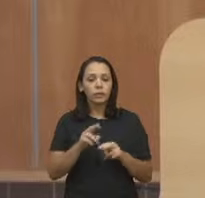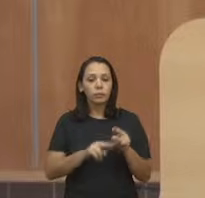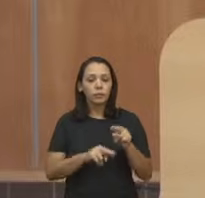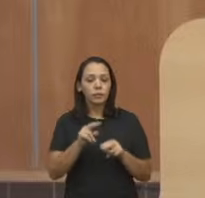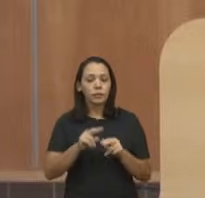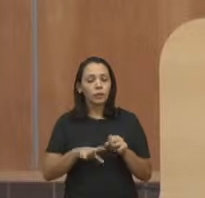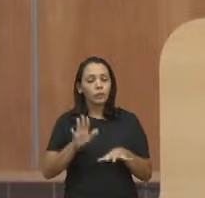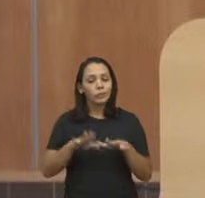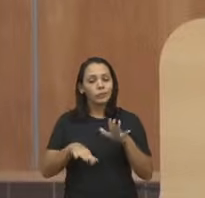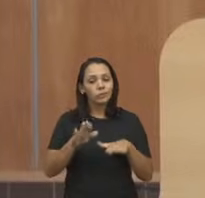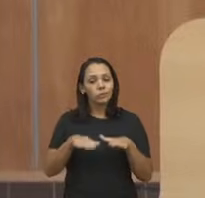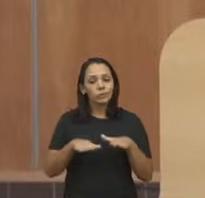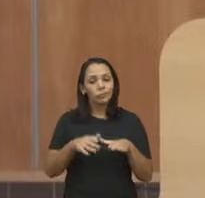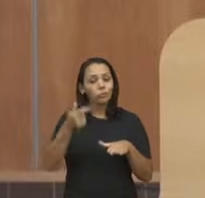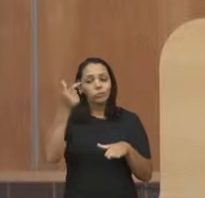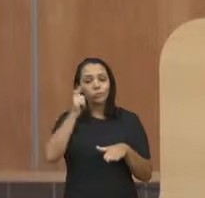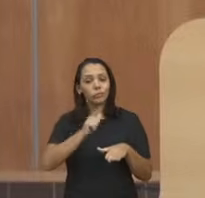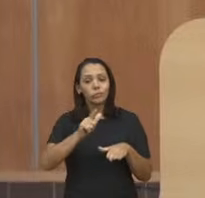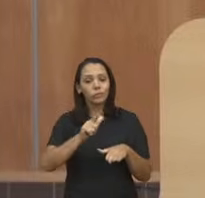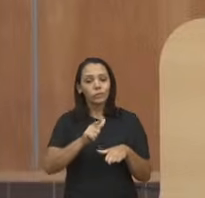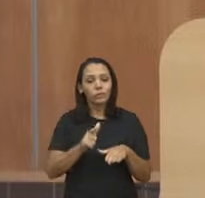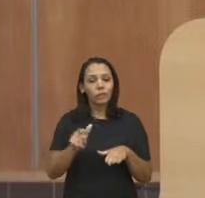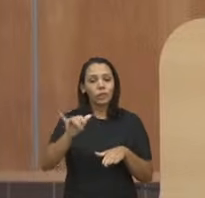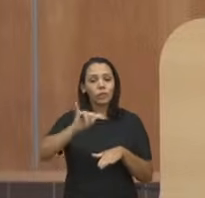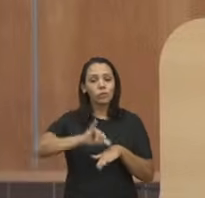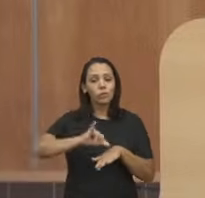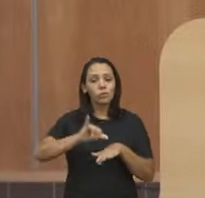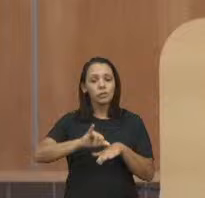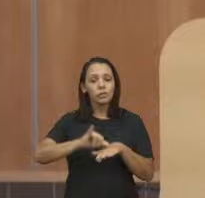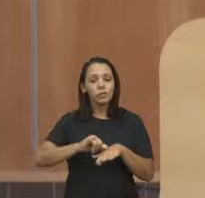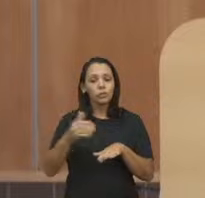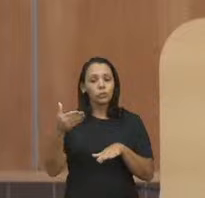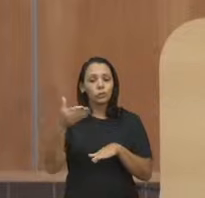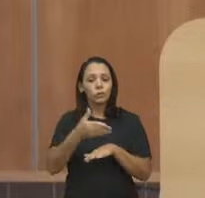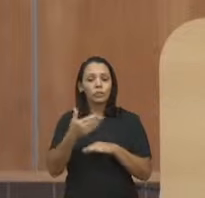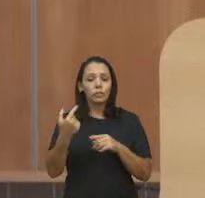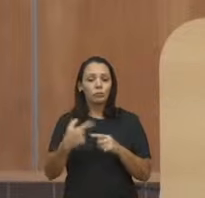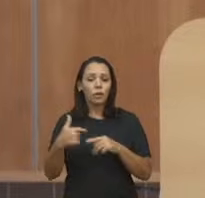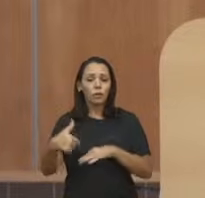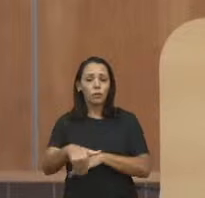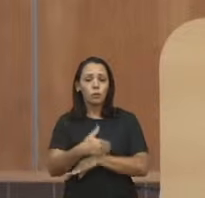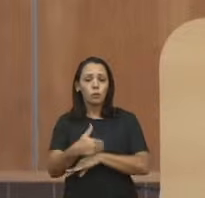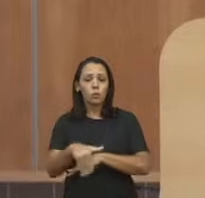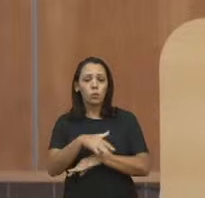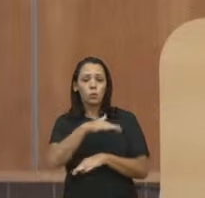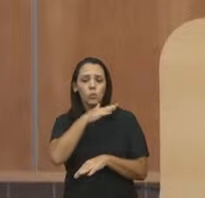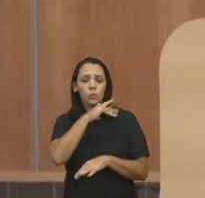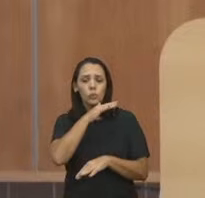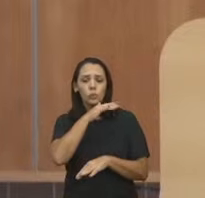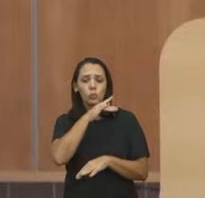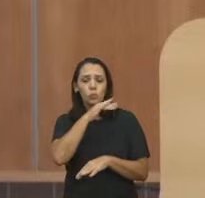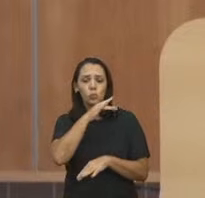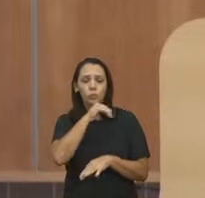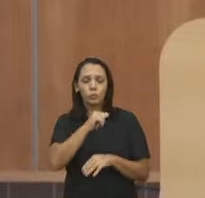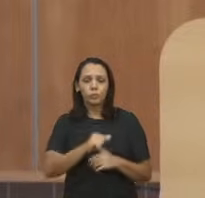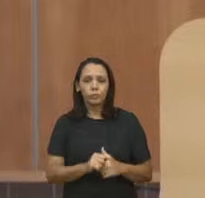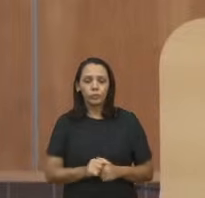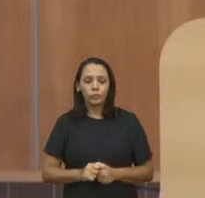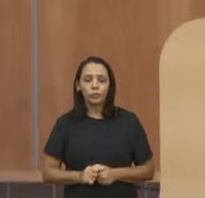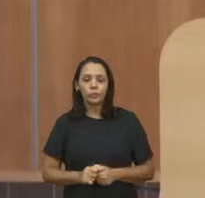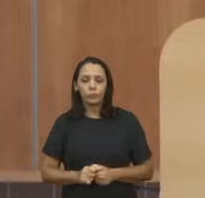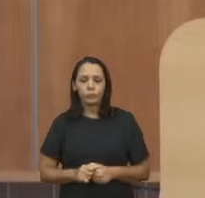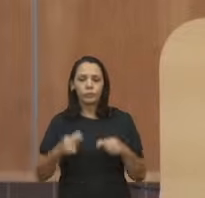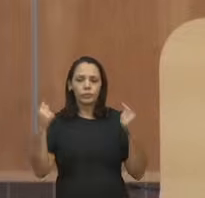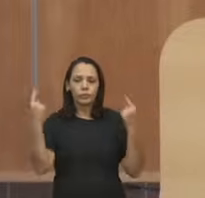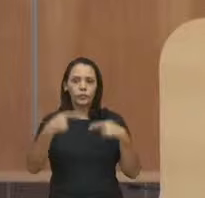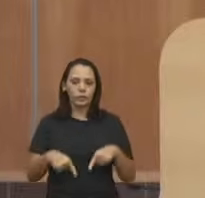consegue chegar porque o barro não deixa, porque é muito buraco. E esse é um desafio que nós temos. E a gente vem